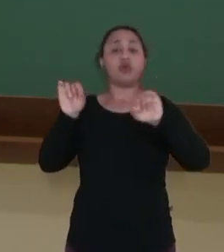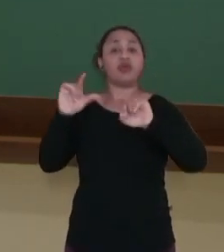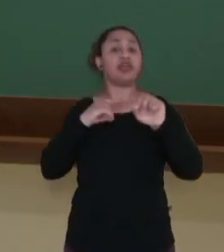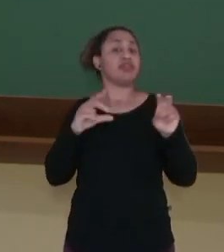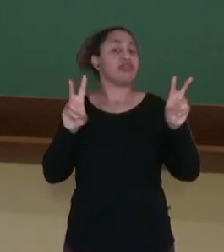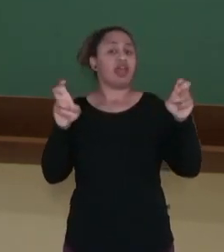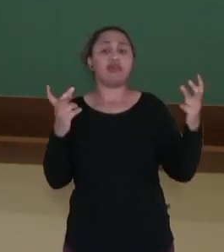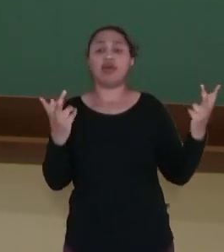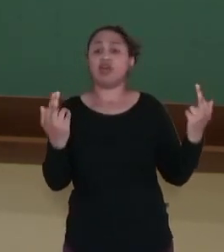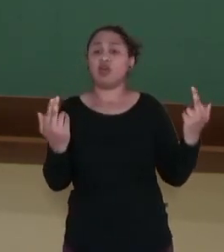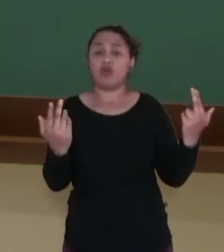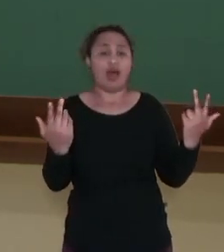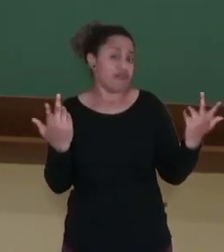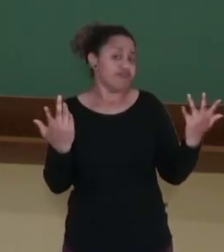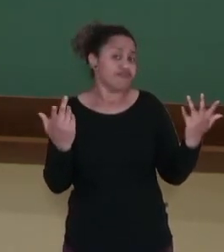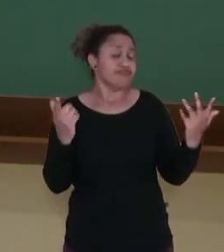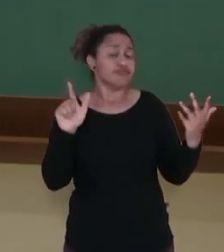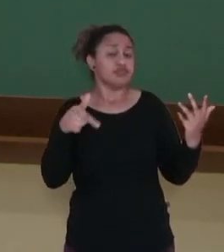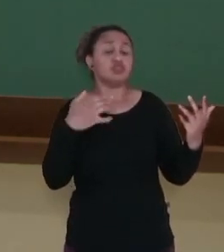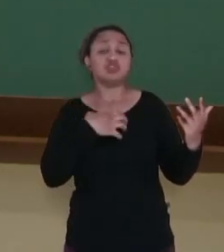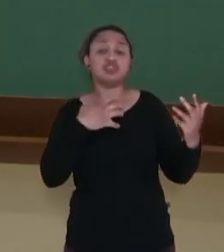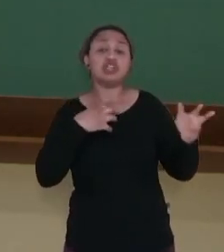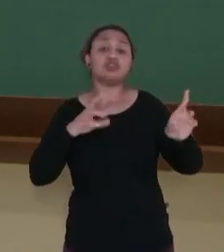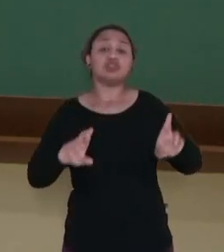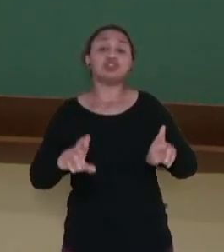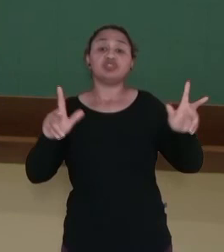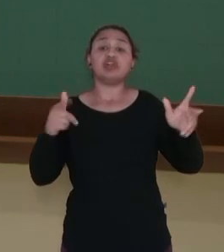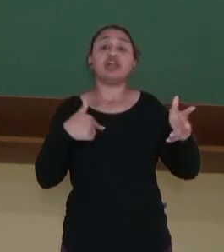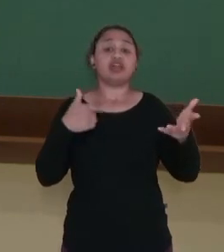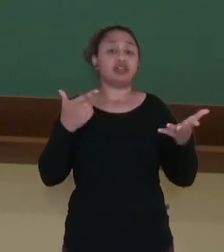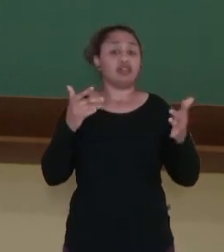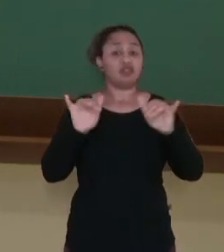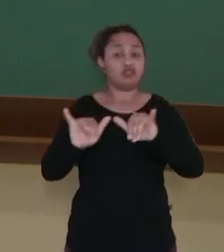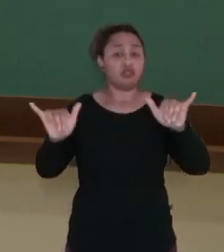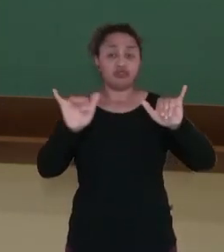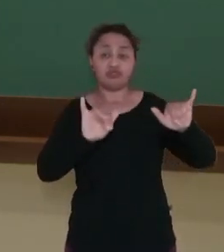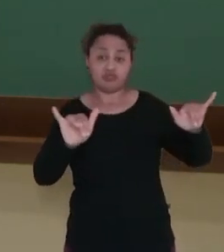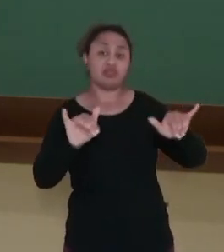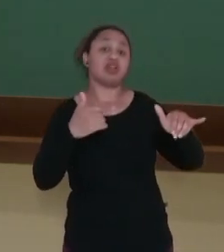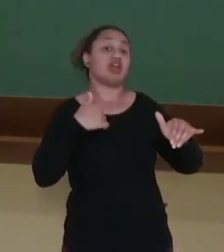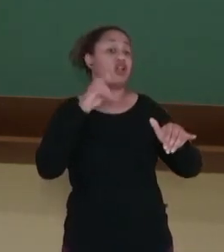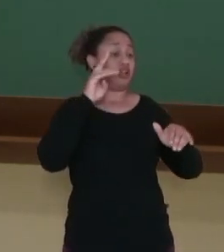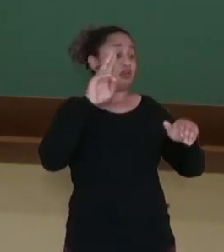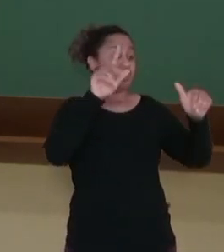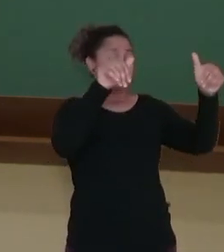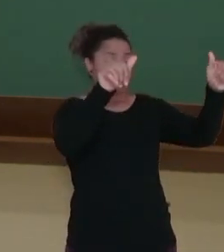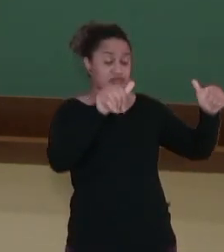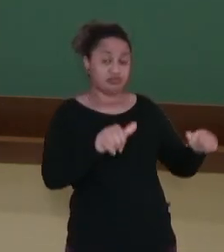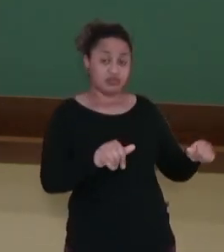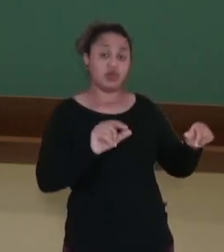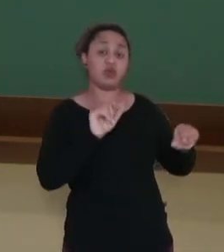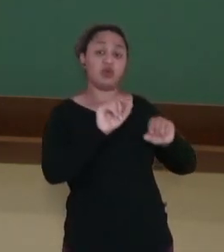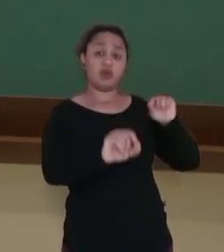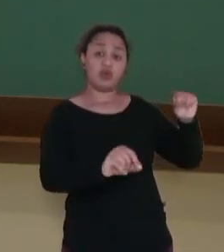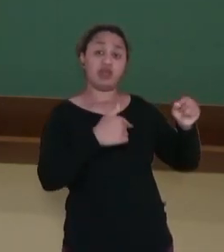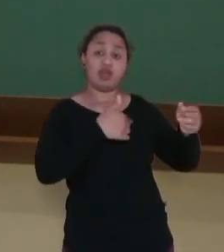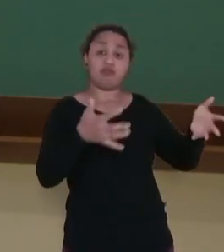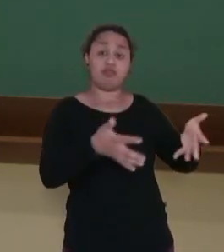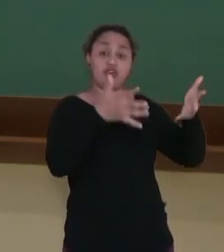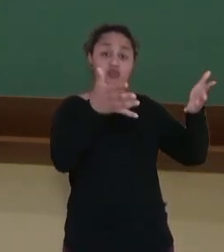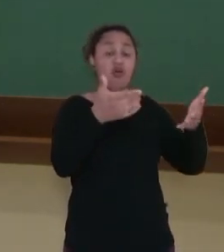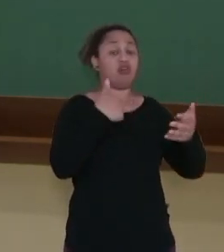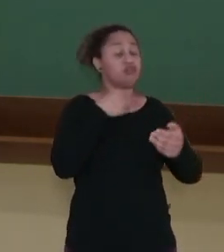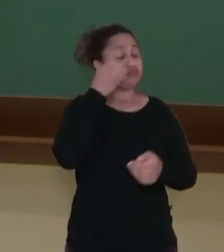tratam de um mesmo tema de formas e objetivos diferentes. Relembrando, cartaz de campanha, ele conscientiza